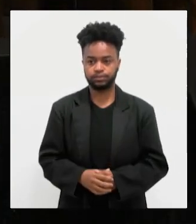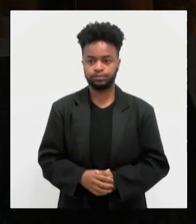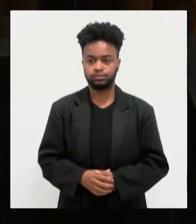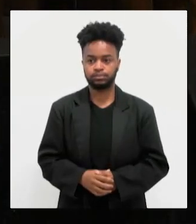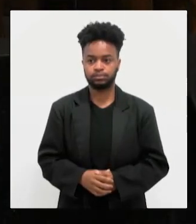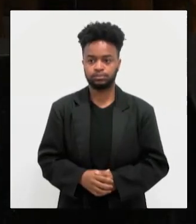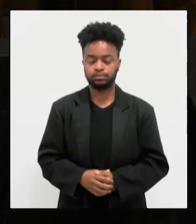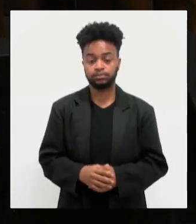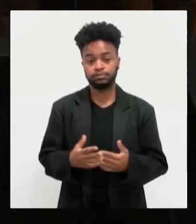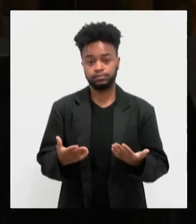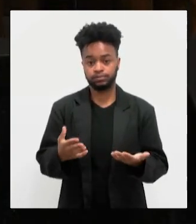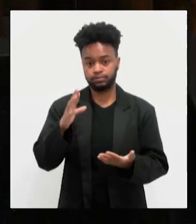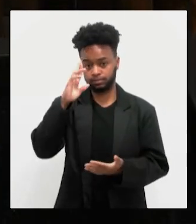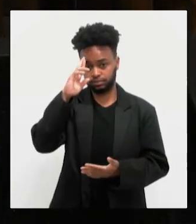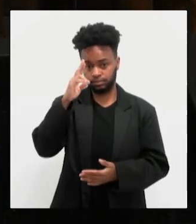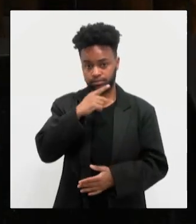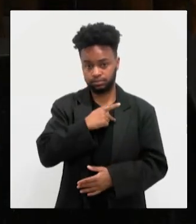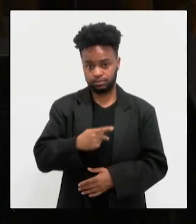Presidente,